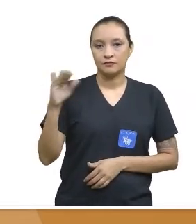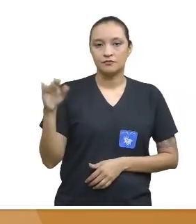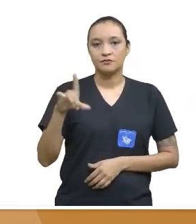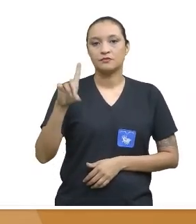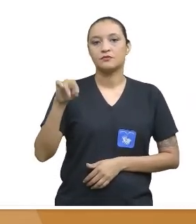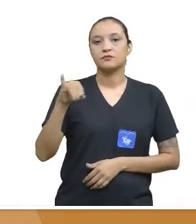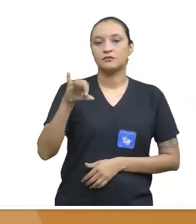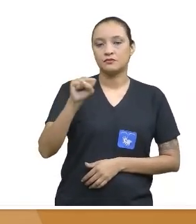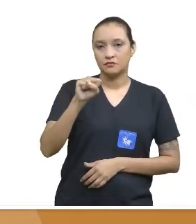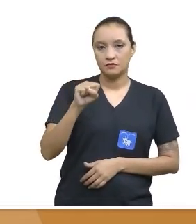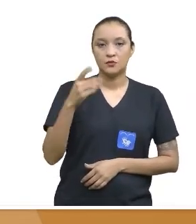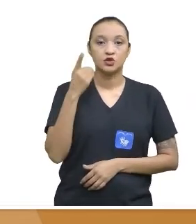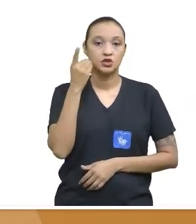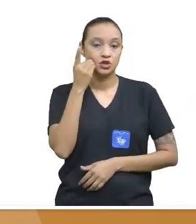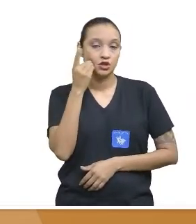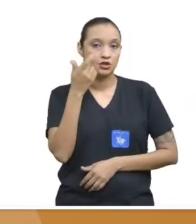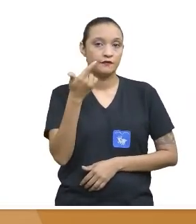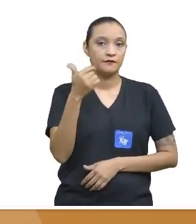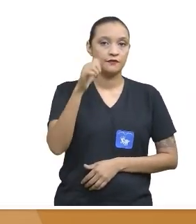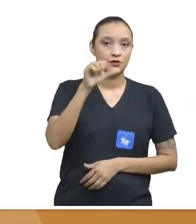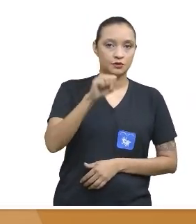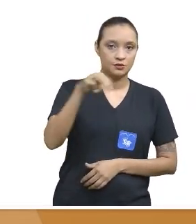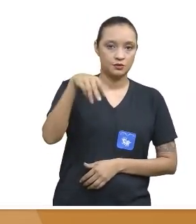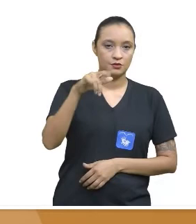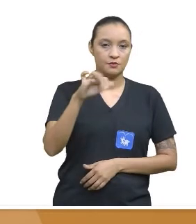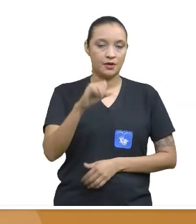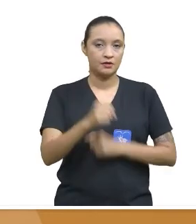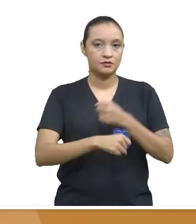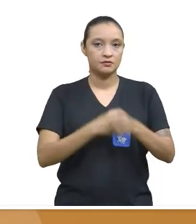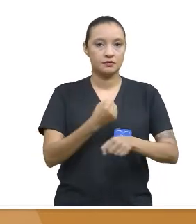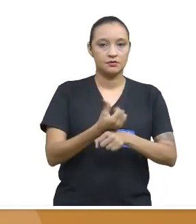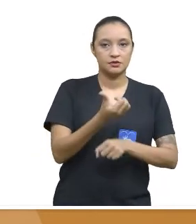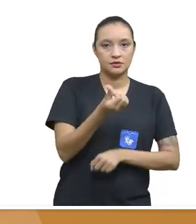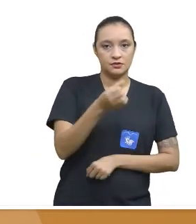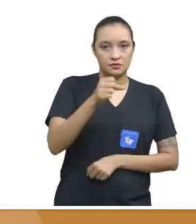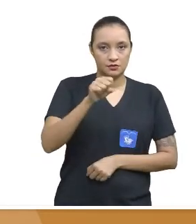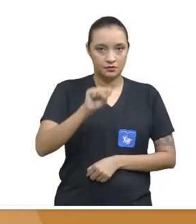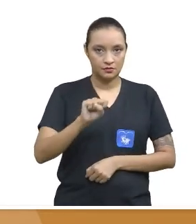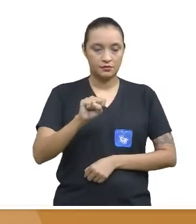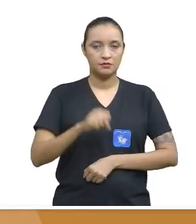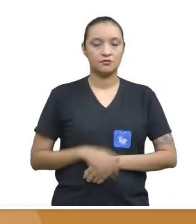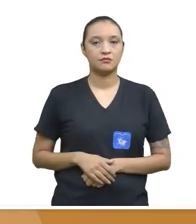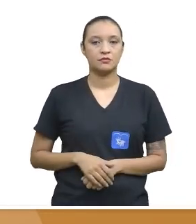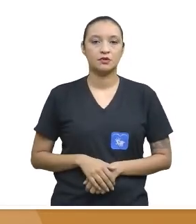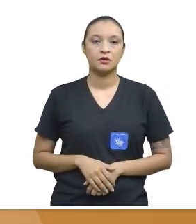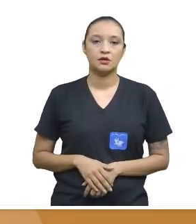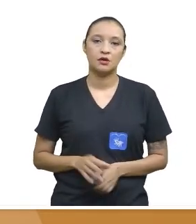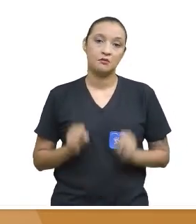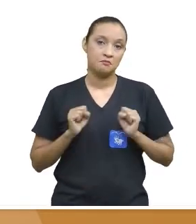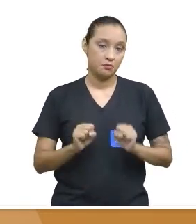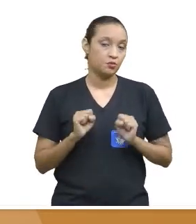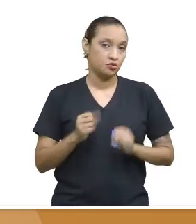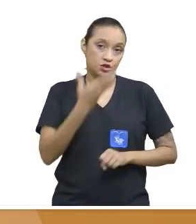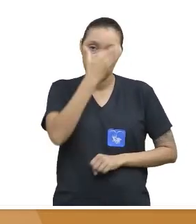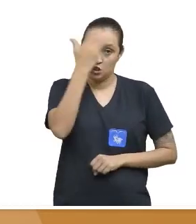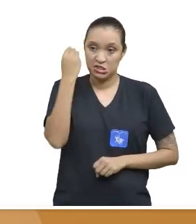Souto, no dia 28 de março de 68. Essa morte poderia ter sido esquecida, ele era um